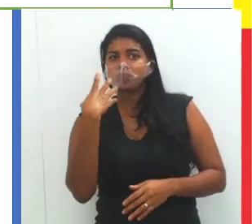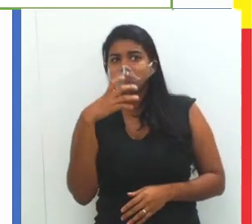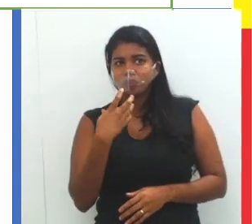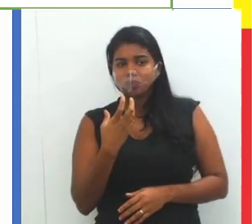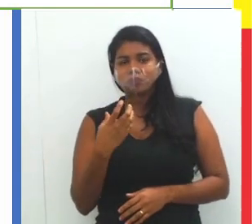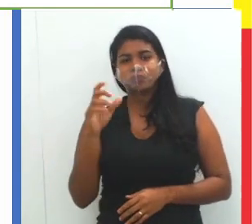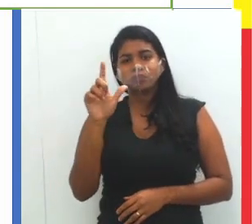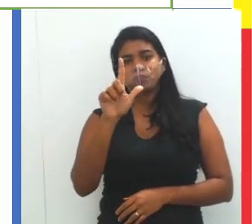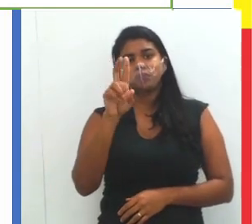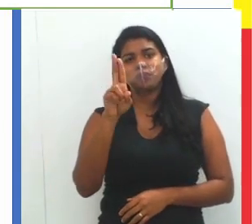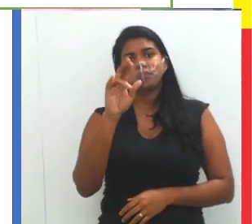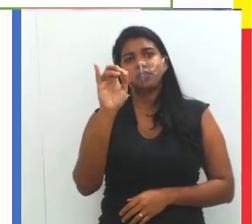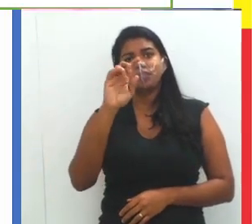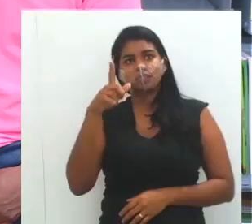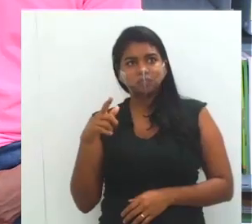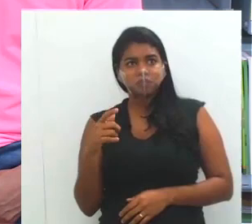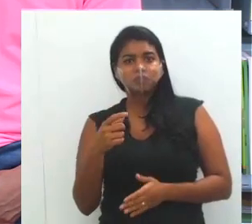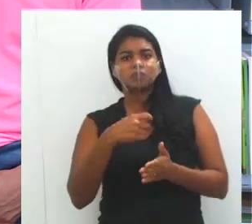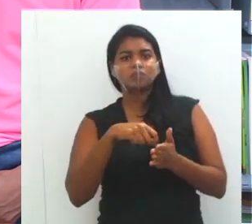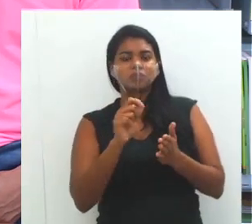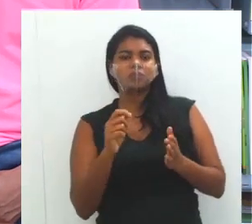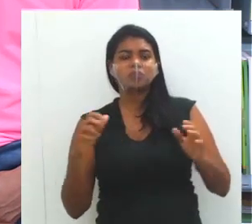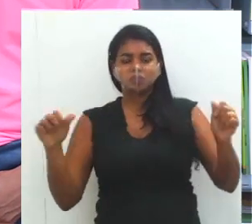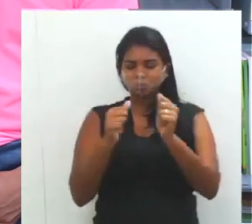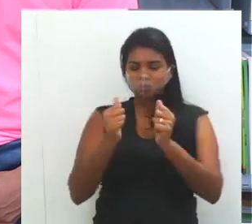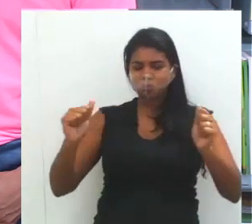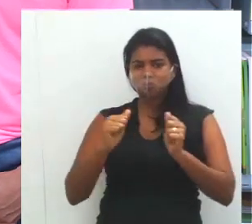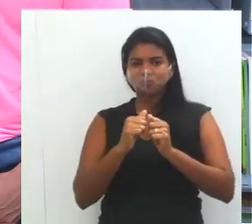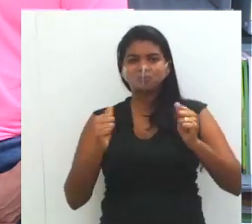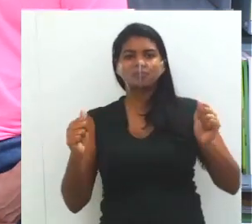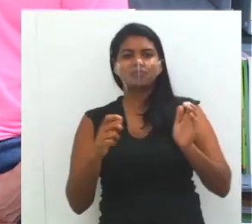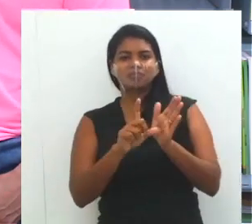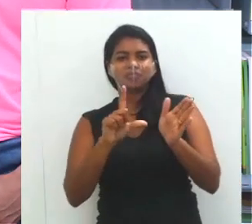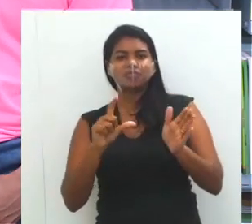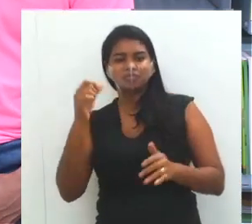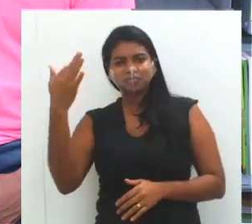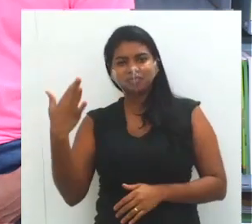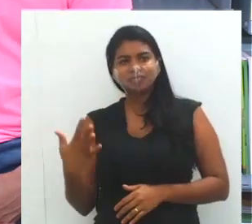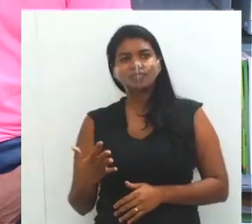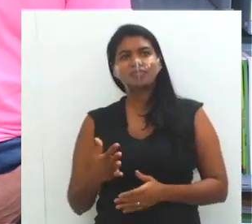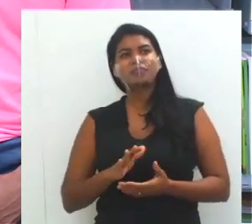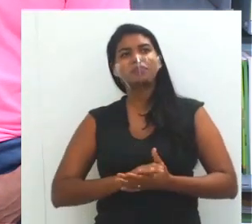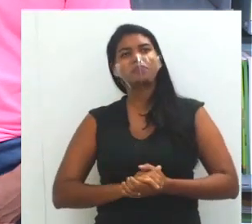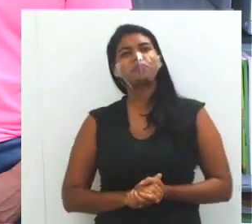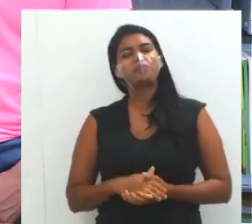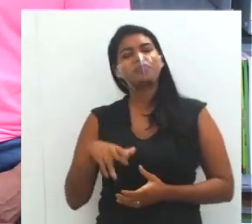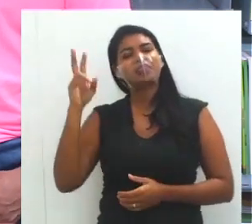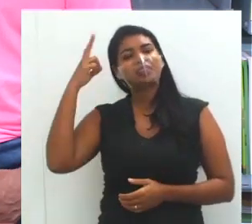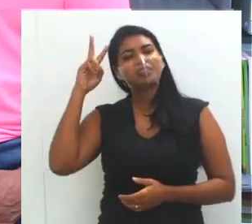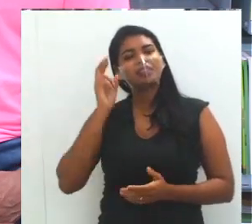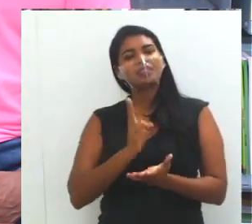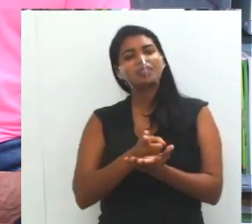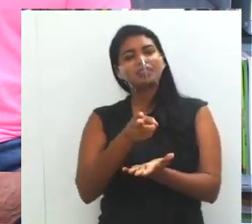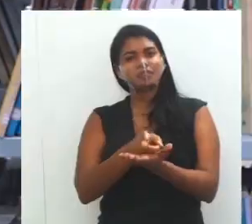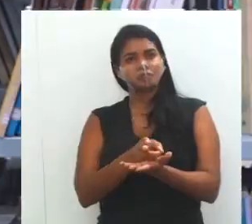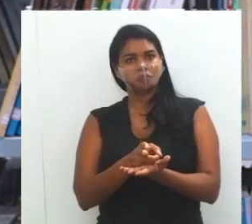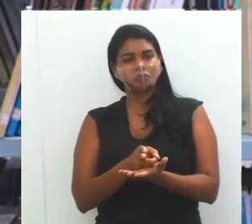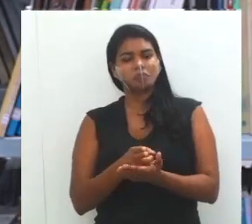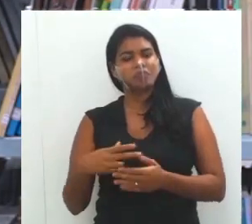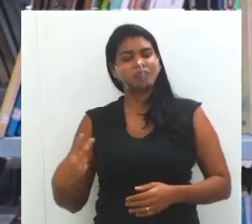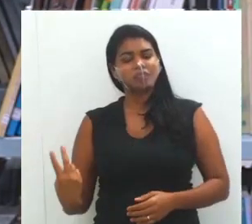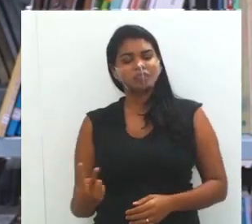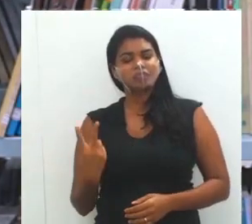Gonzaga, o Rei do Baião, este que nós estamos falando agora. E toda vez que a gente fala assim a questão do Rei do Baião, a gente se reporta sempre a essa questão